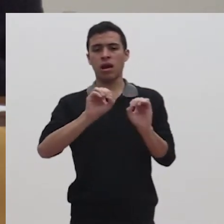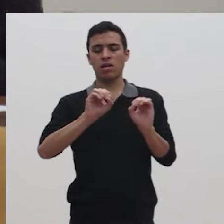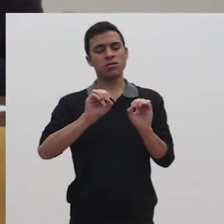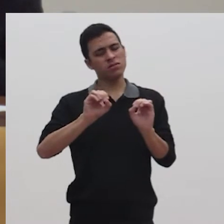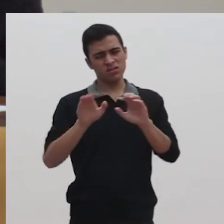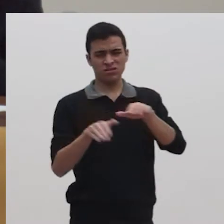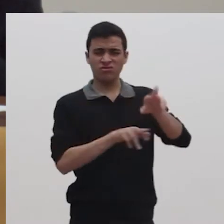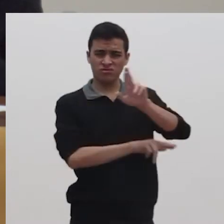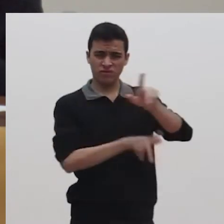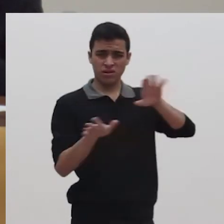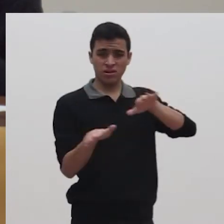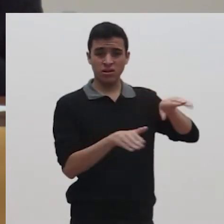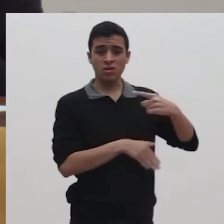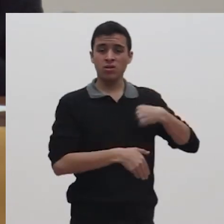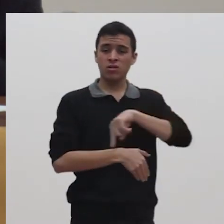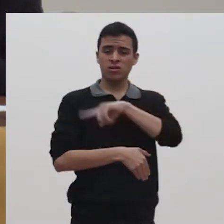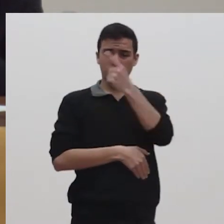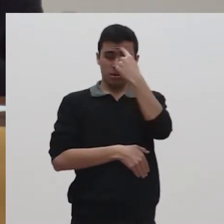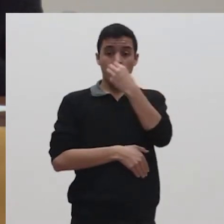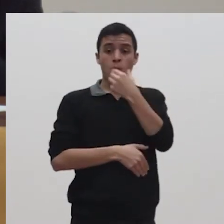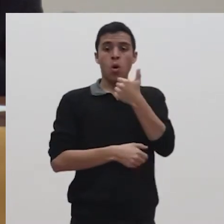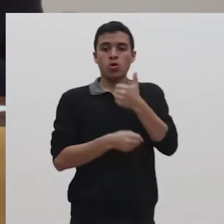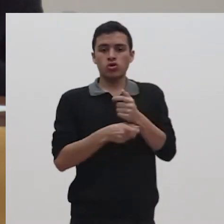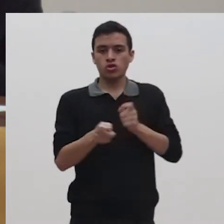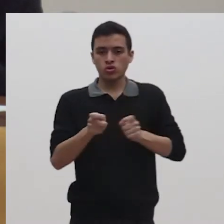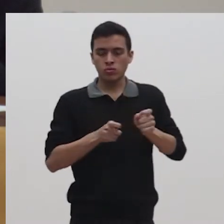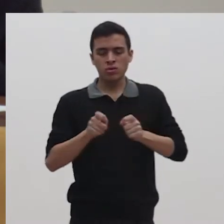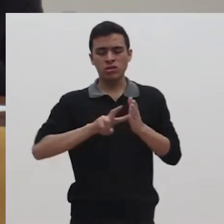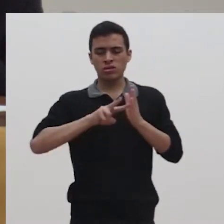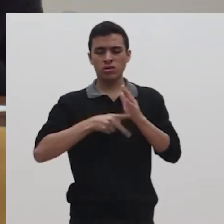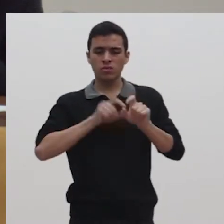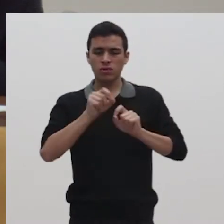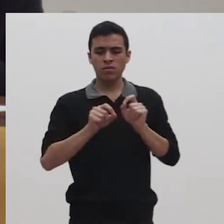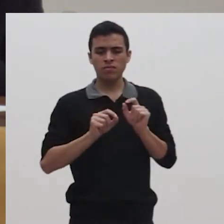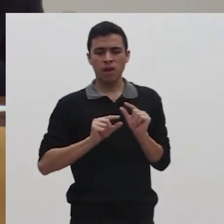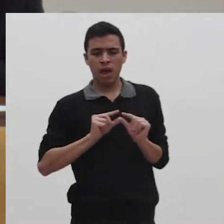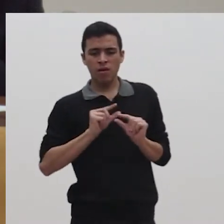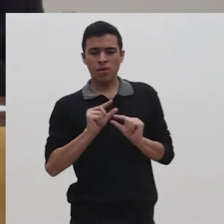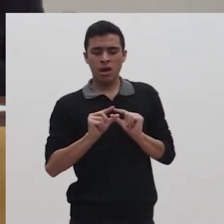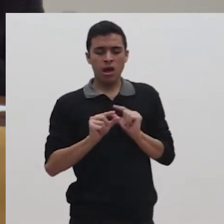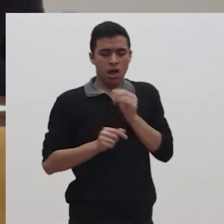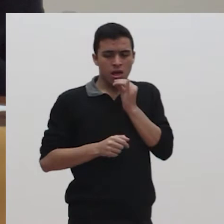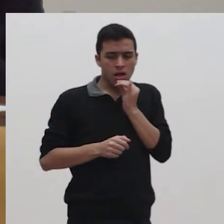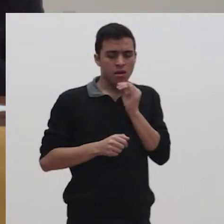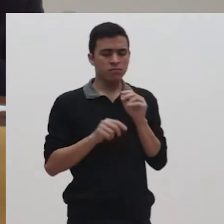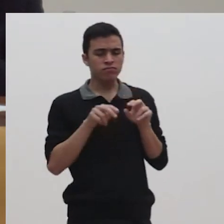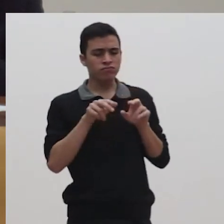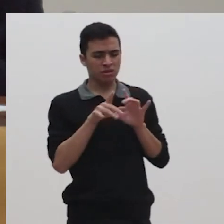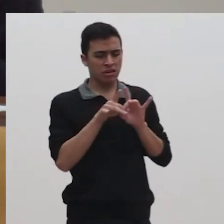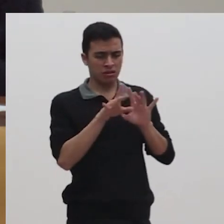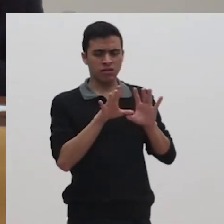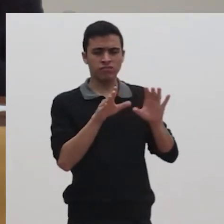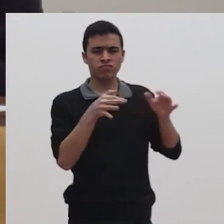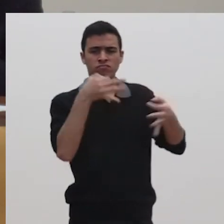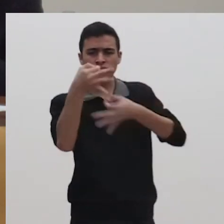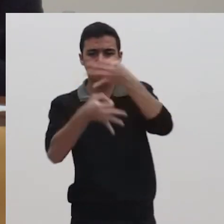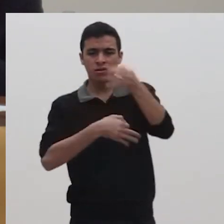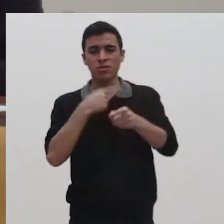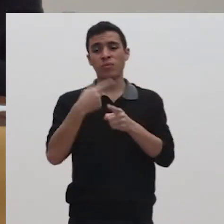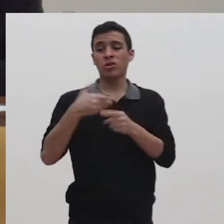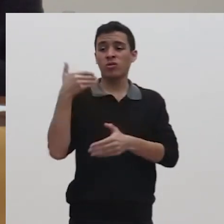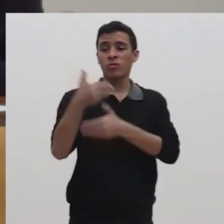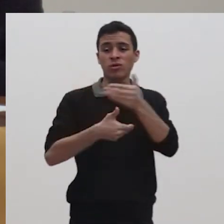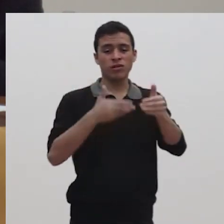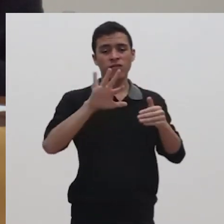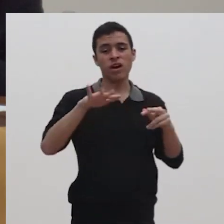nós queremos é diferente. Nós achamos que o bom gestor é aquele que, aos poucos, ele vai se tornando dispensável, porque os processos